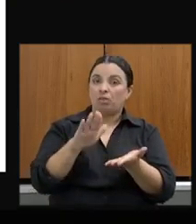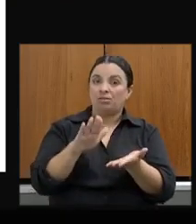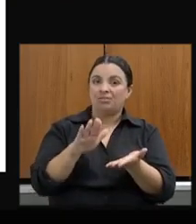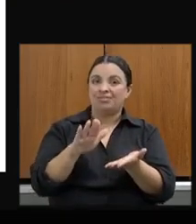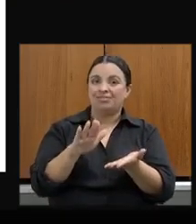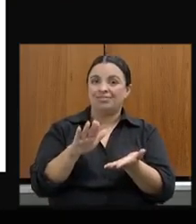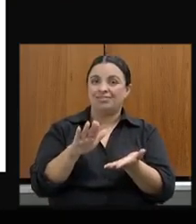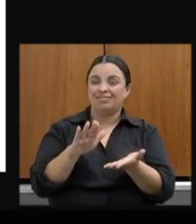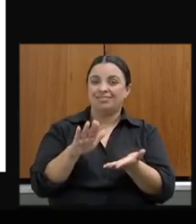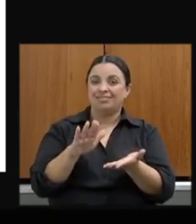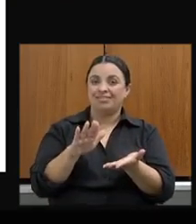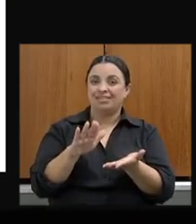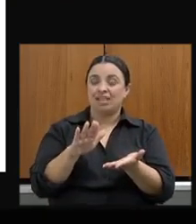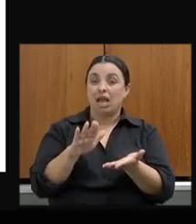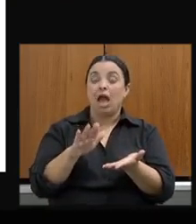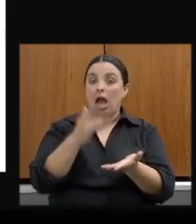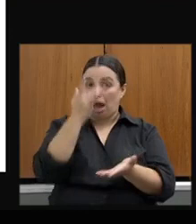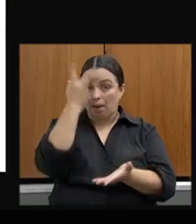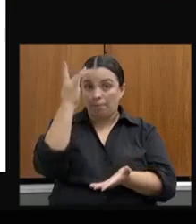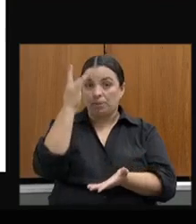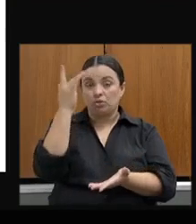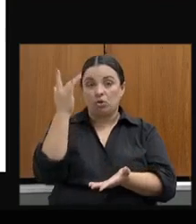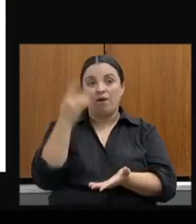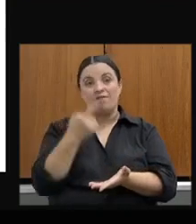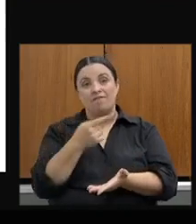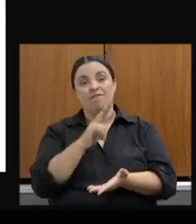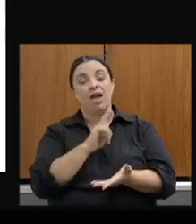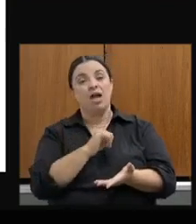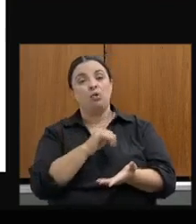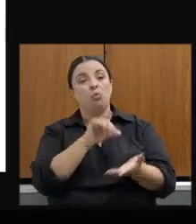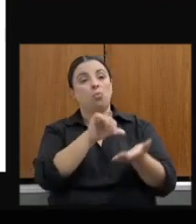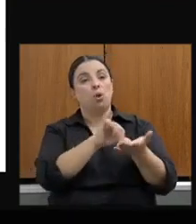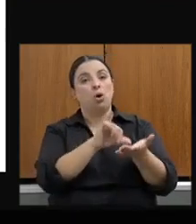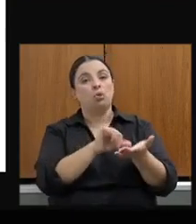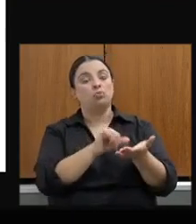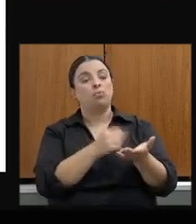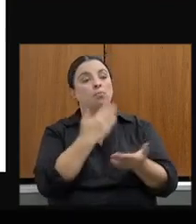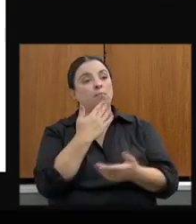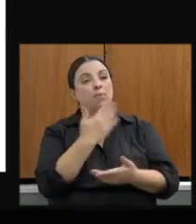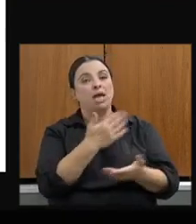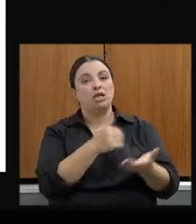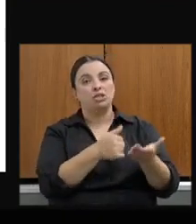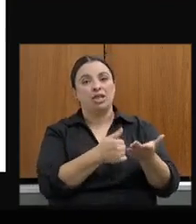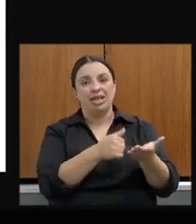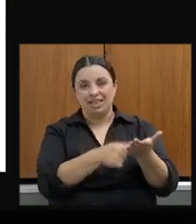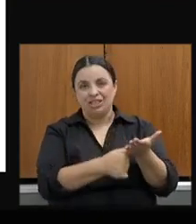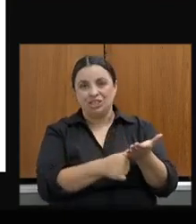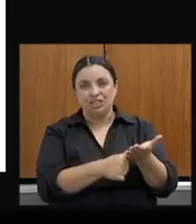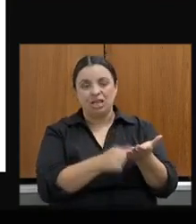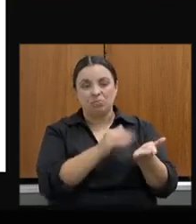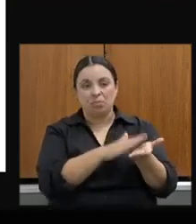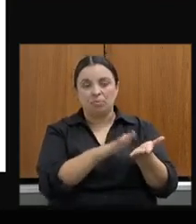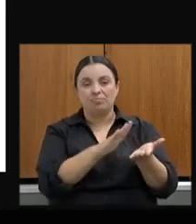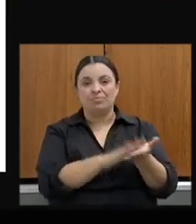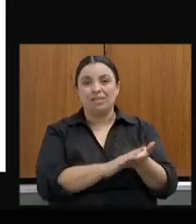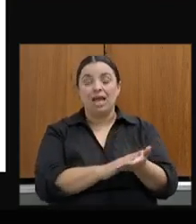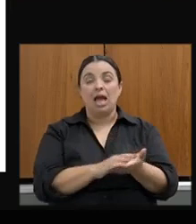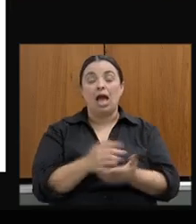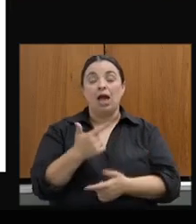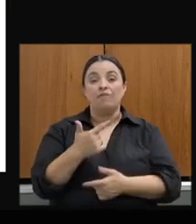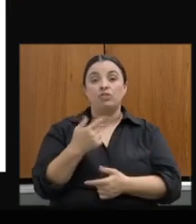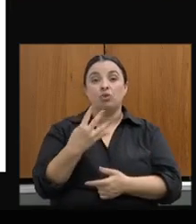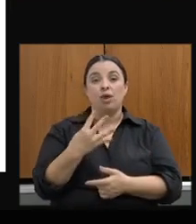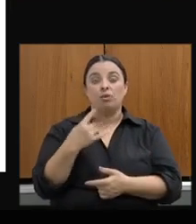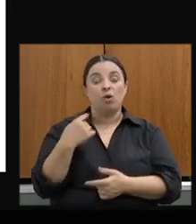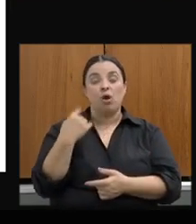24 horas após o cidadão e no ponto de do posto identificação E aí esse documento ele é colocado